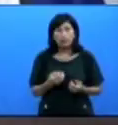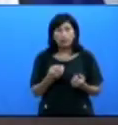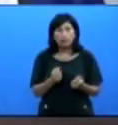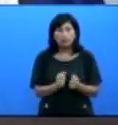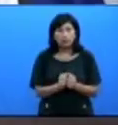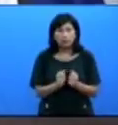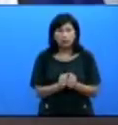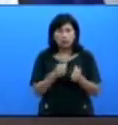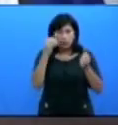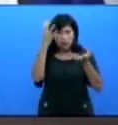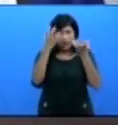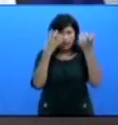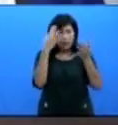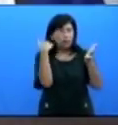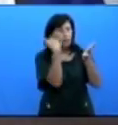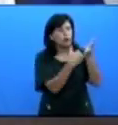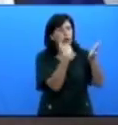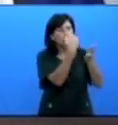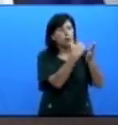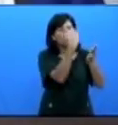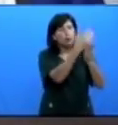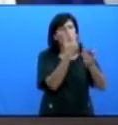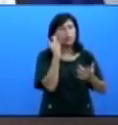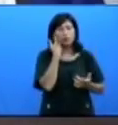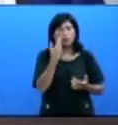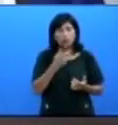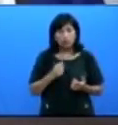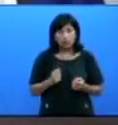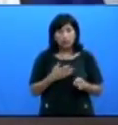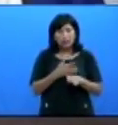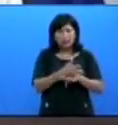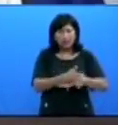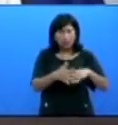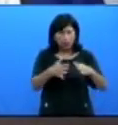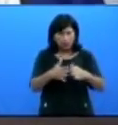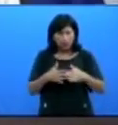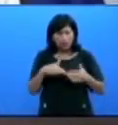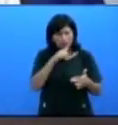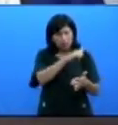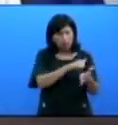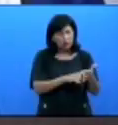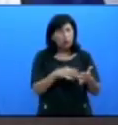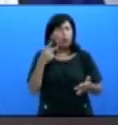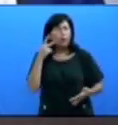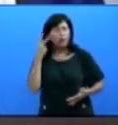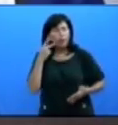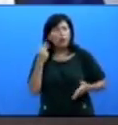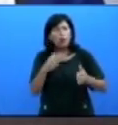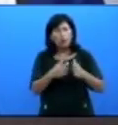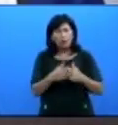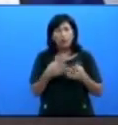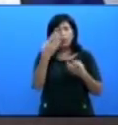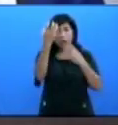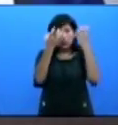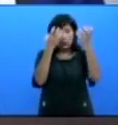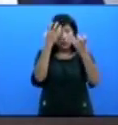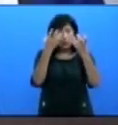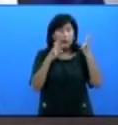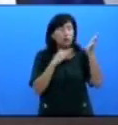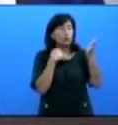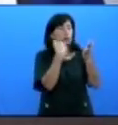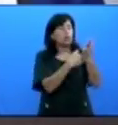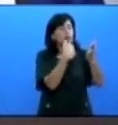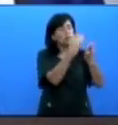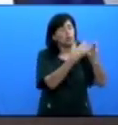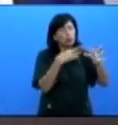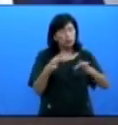participativo ou que encaminharam pedidos, solicitações aos vereadores, muito daquilo que